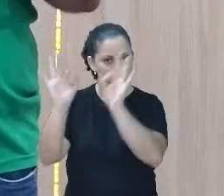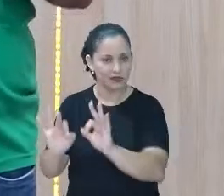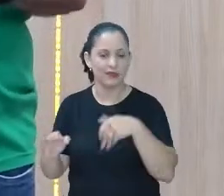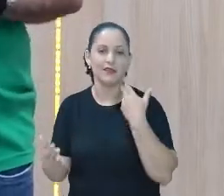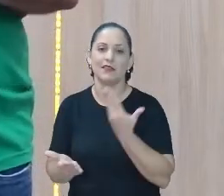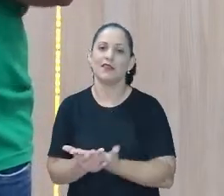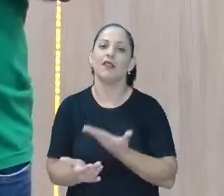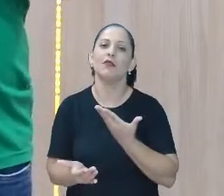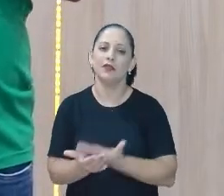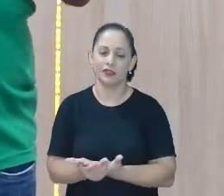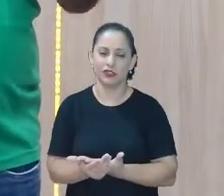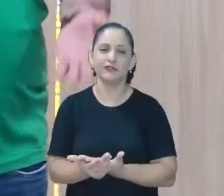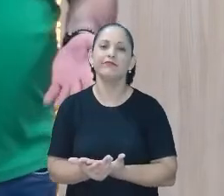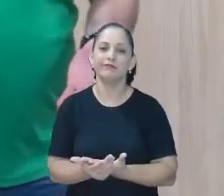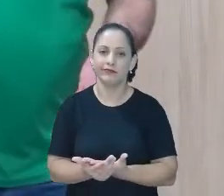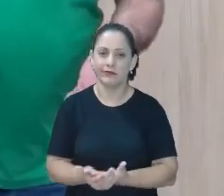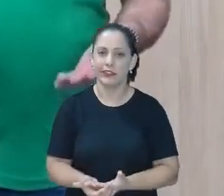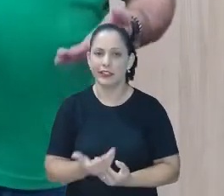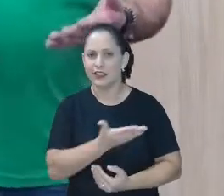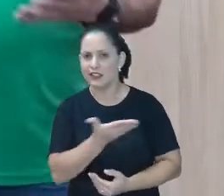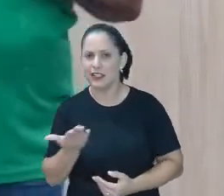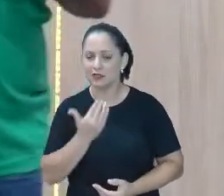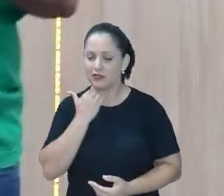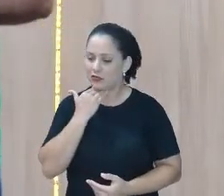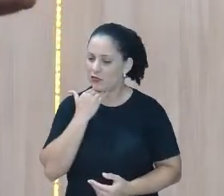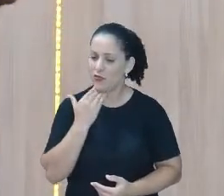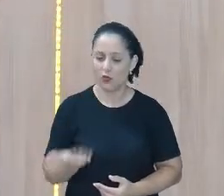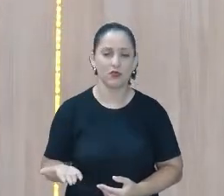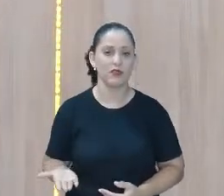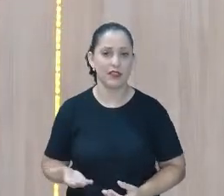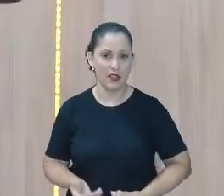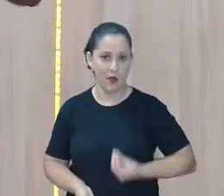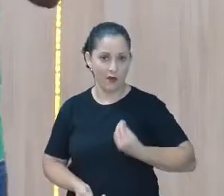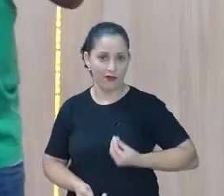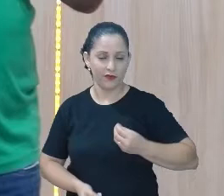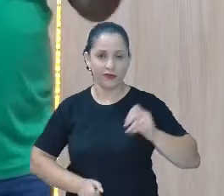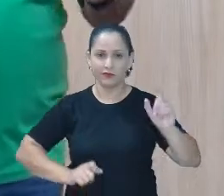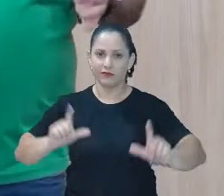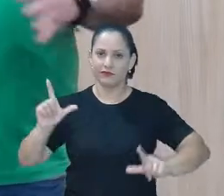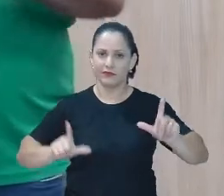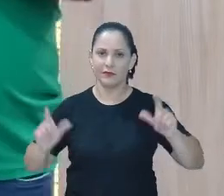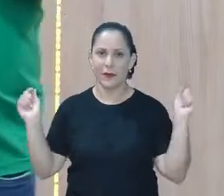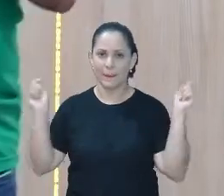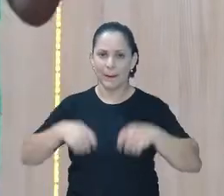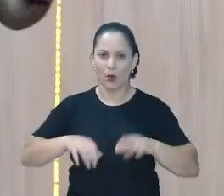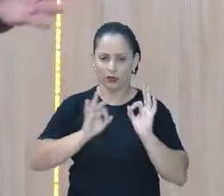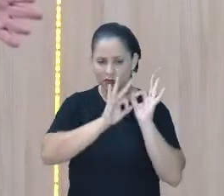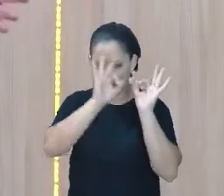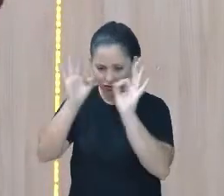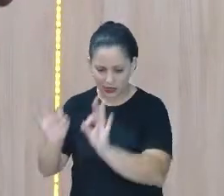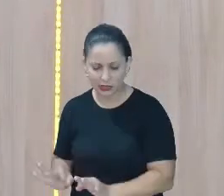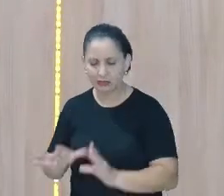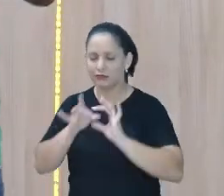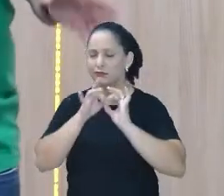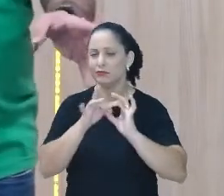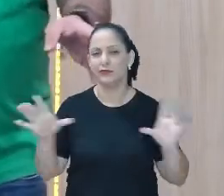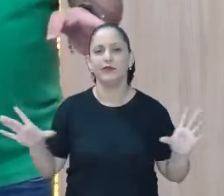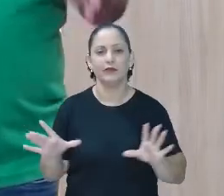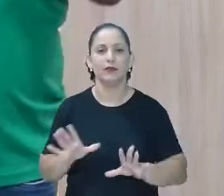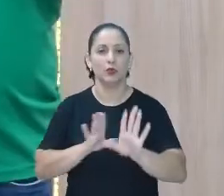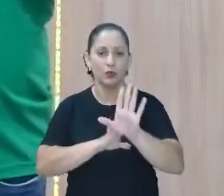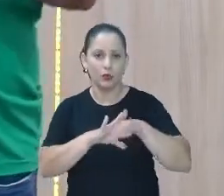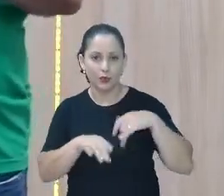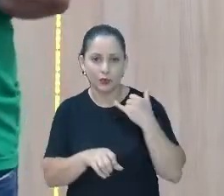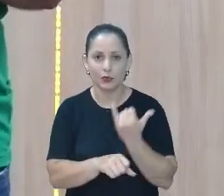às nossas aulas. Caso você não consiga assistir a aula aqui, você pode assistir na hora que você quiser pelo